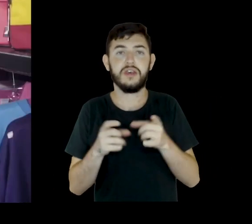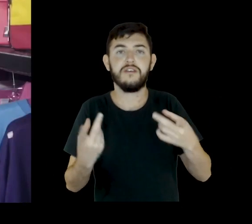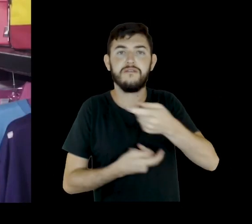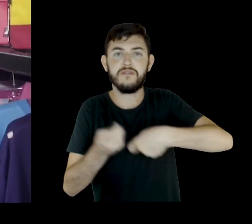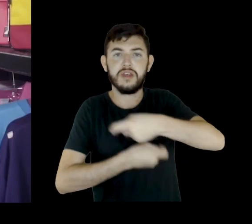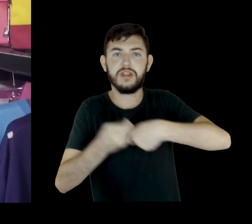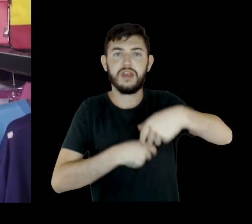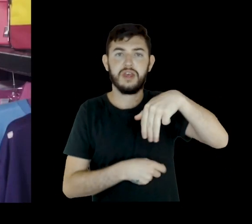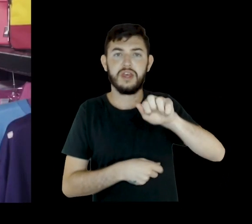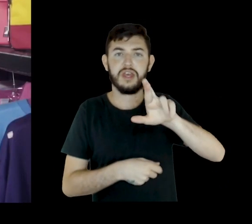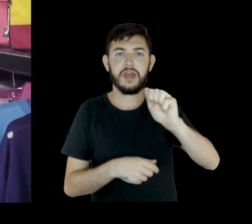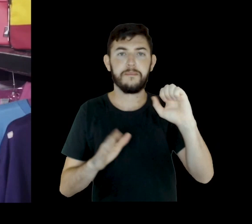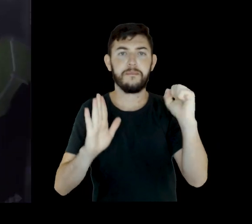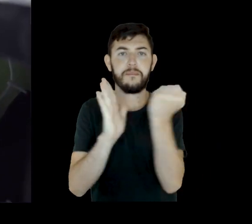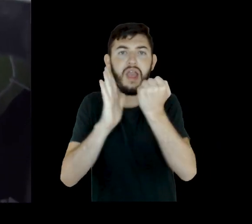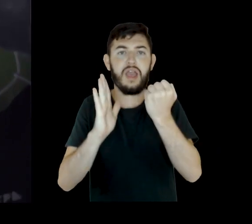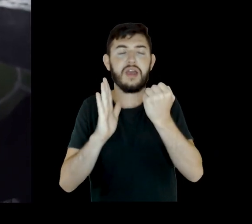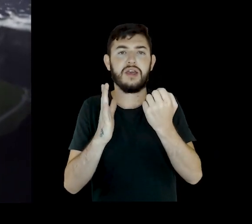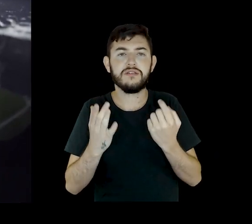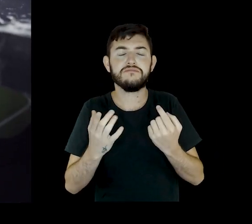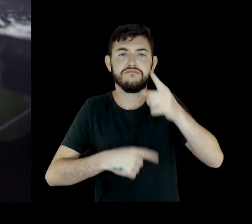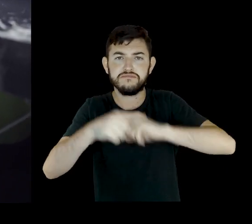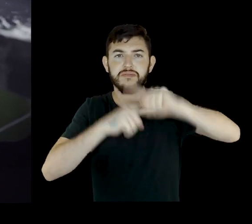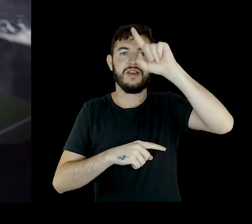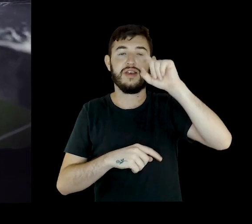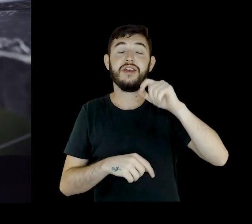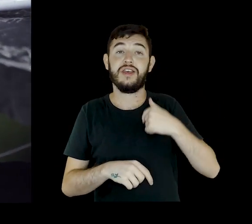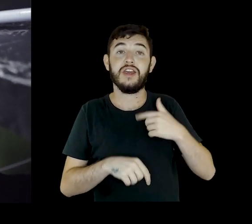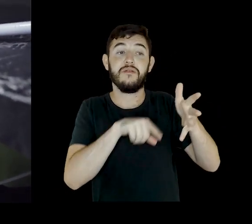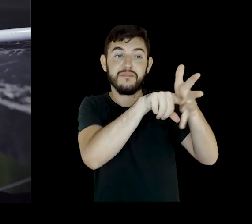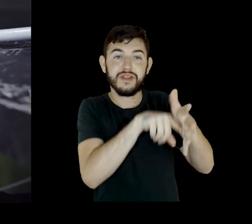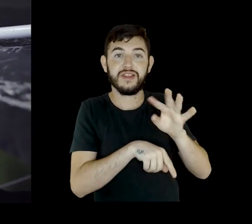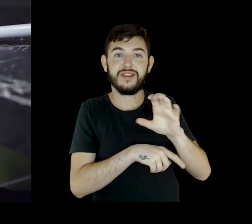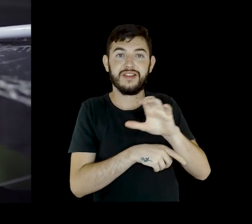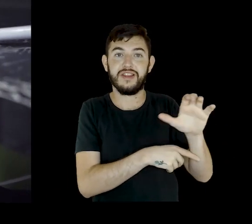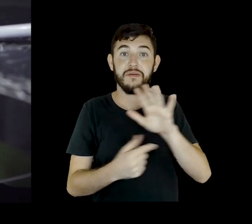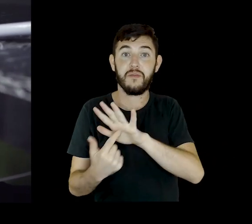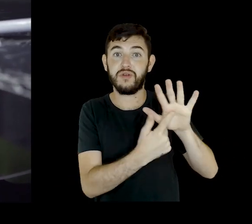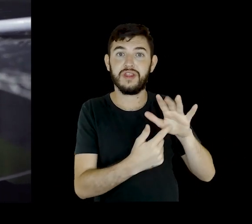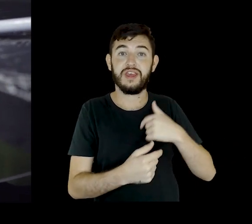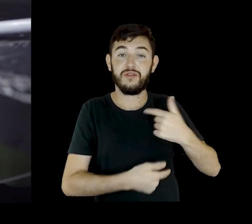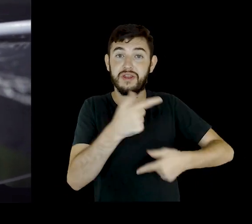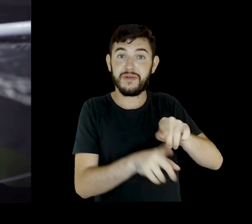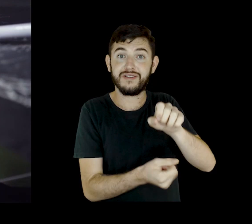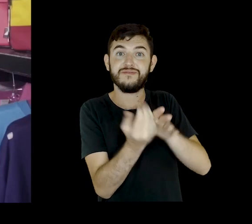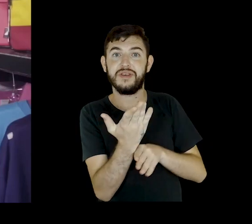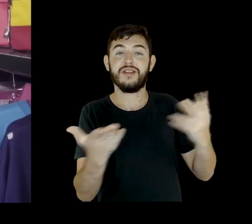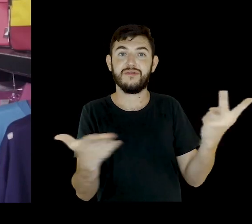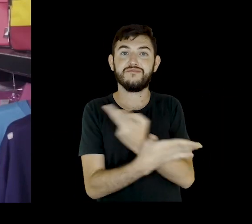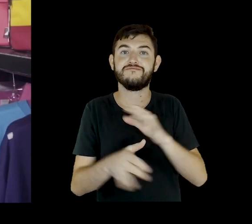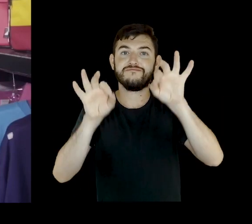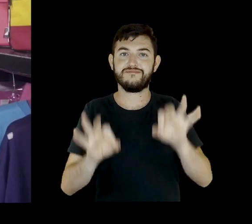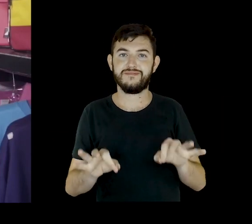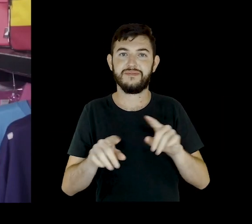marca. E eu ali, eu falei, meu, é isso, é a construção que eu tava colocando no meu TCC. Eu tô fazendo isso acontecer. Assim, me ajudou